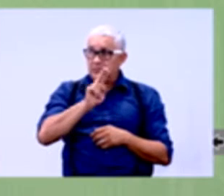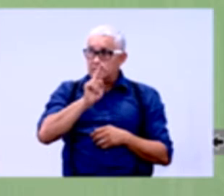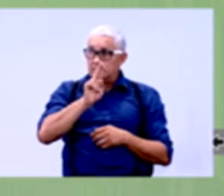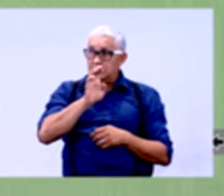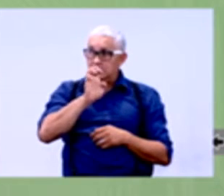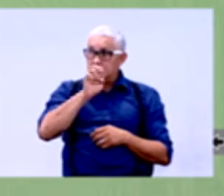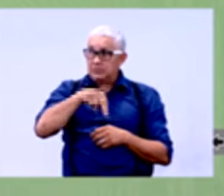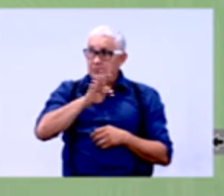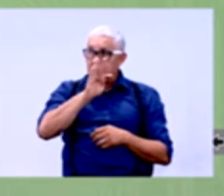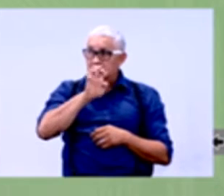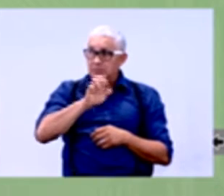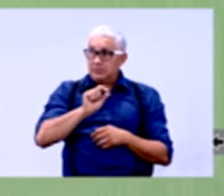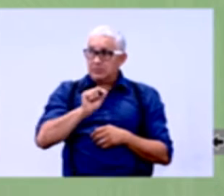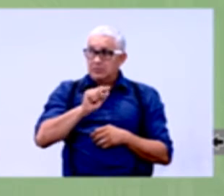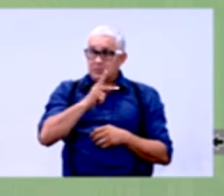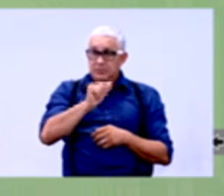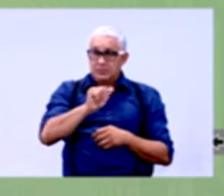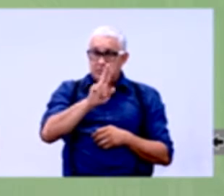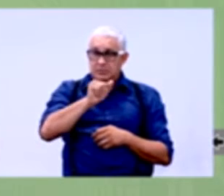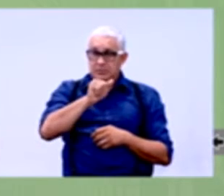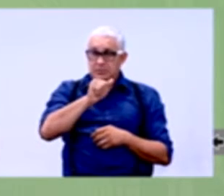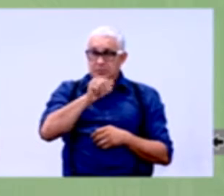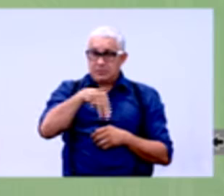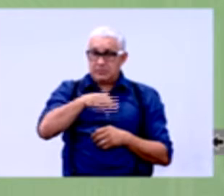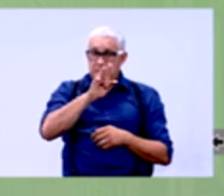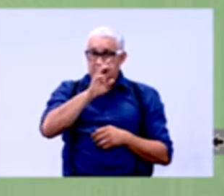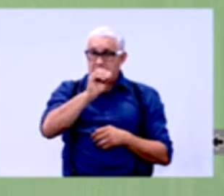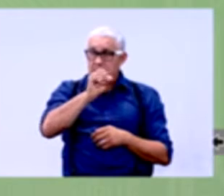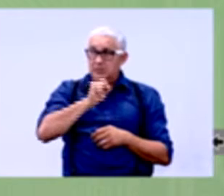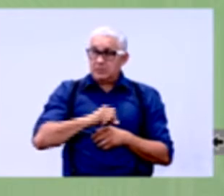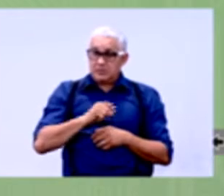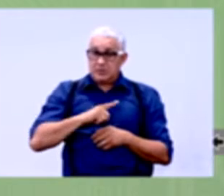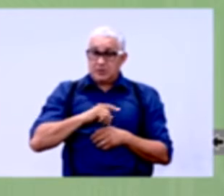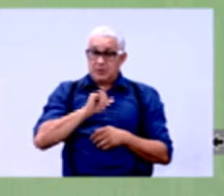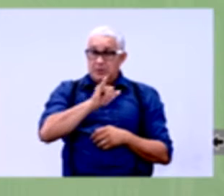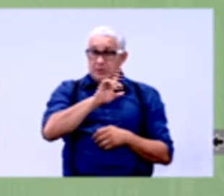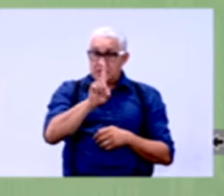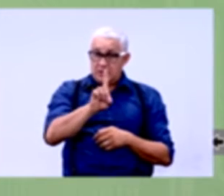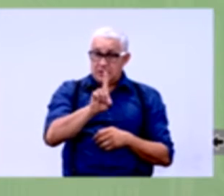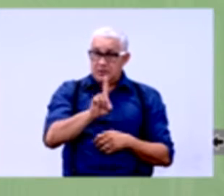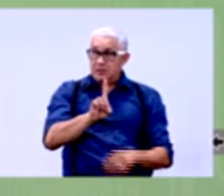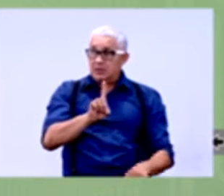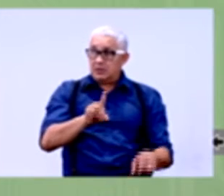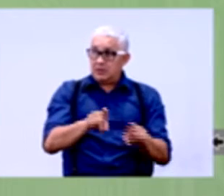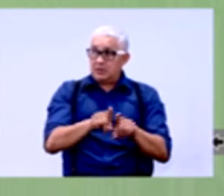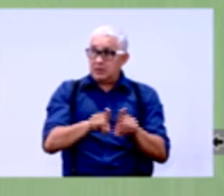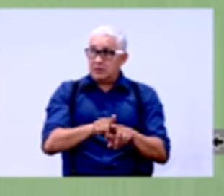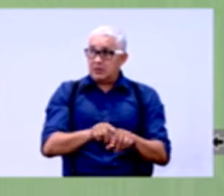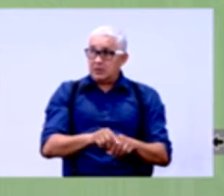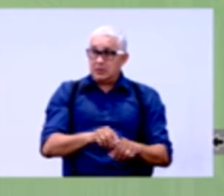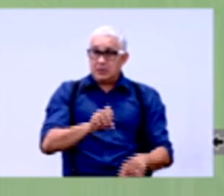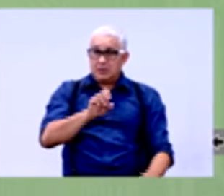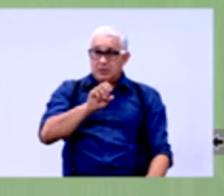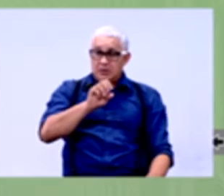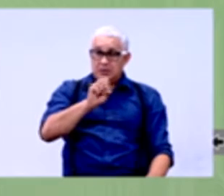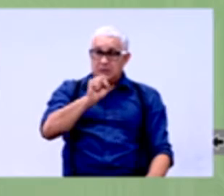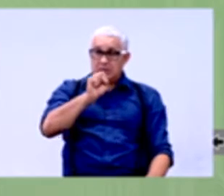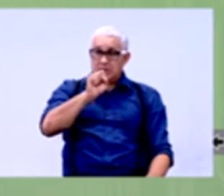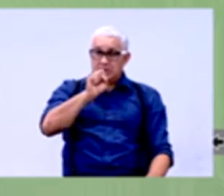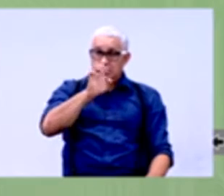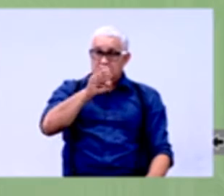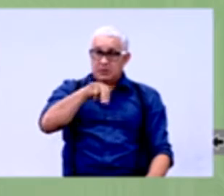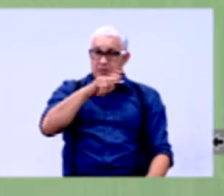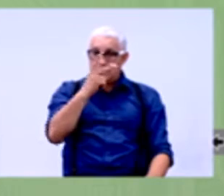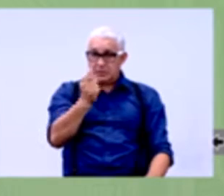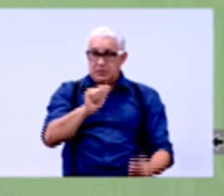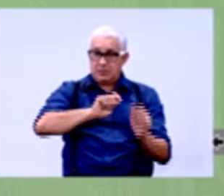E aí os seus parâmetros, que é o ID e a senha. Tá? Que aqui eu